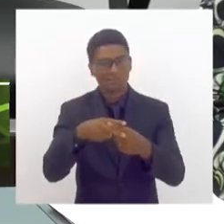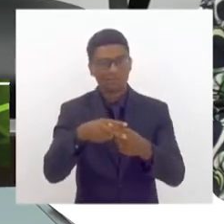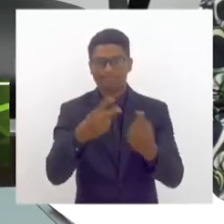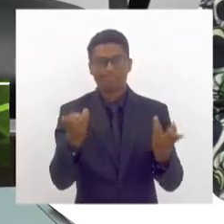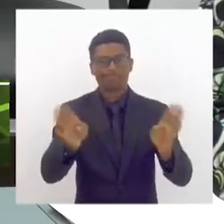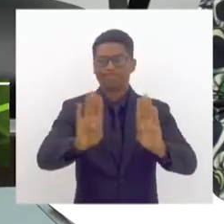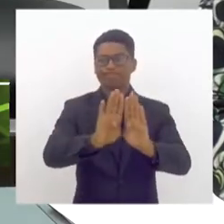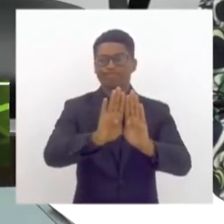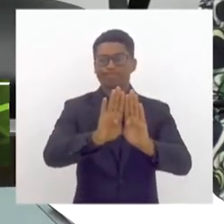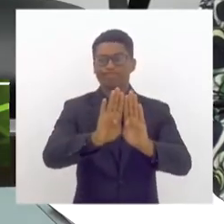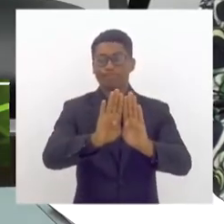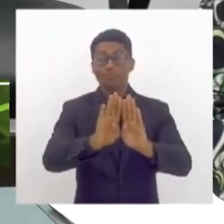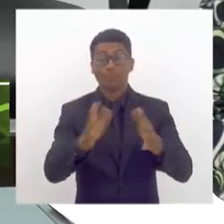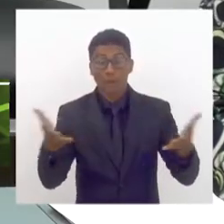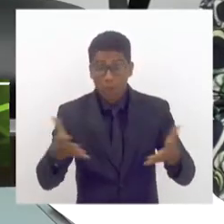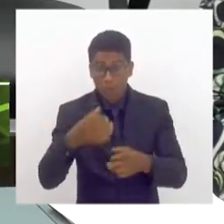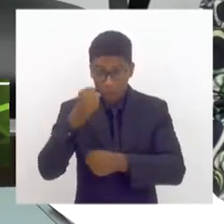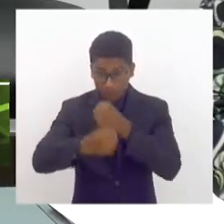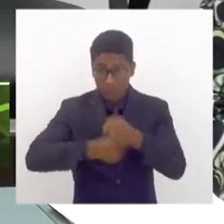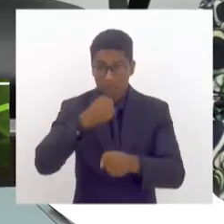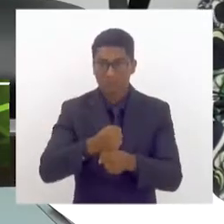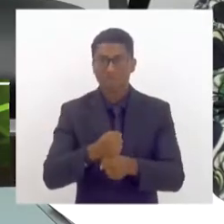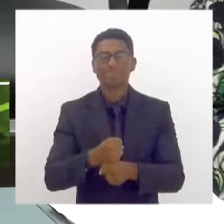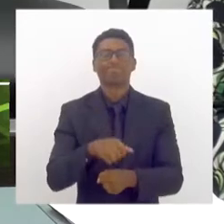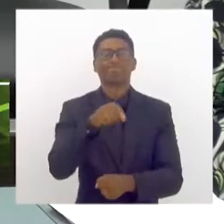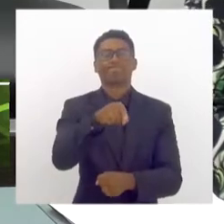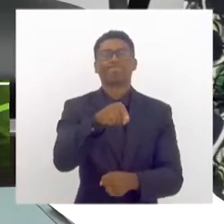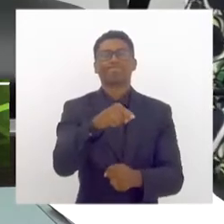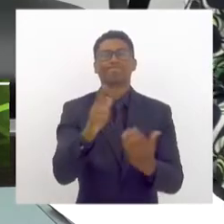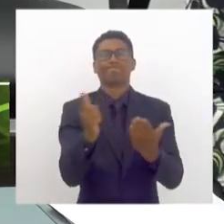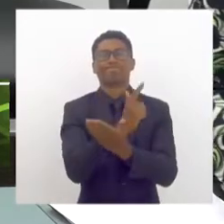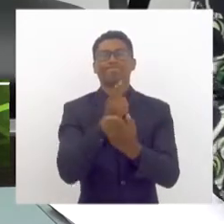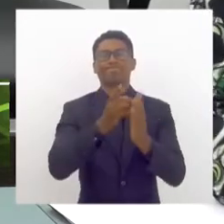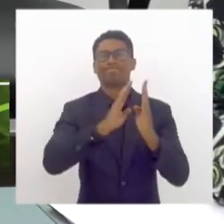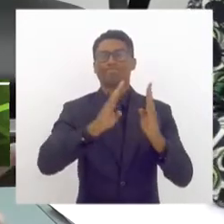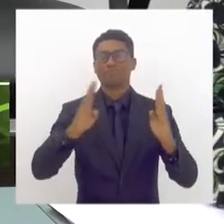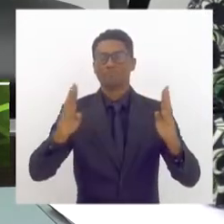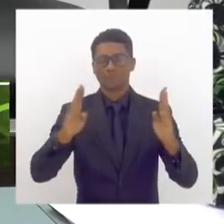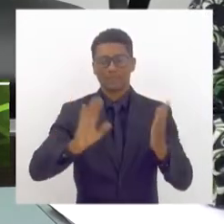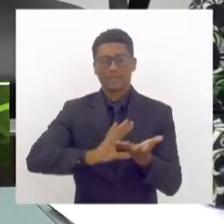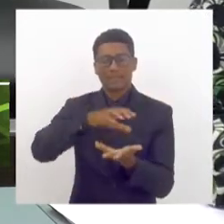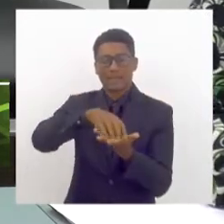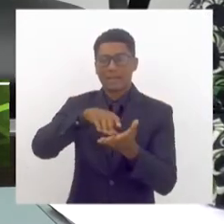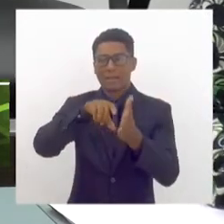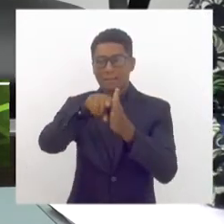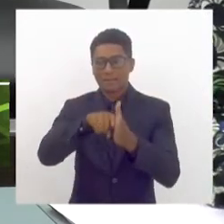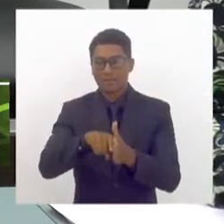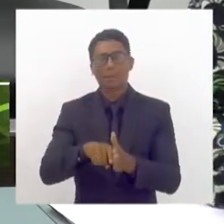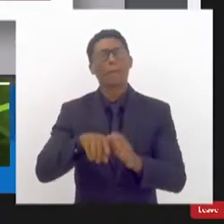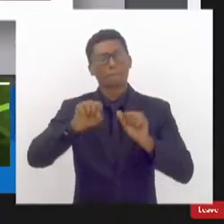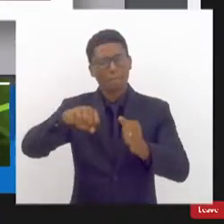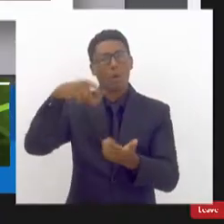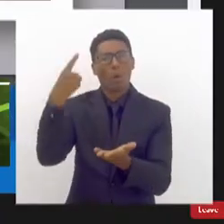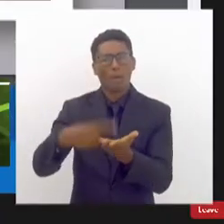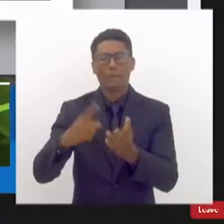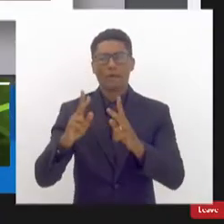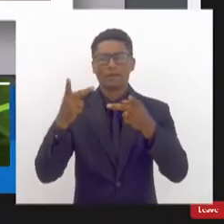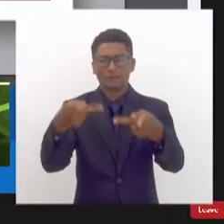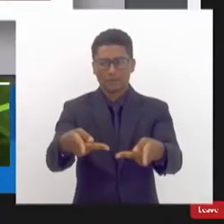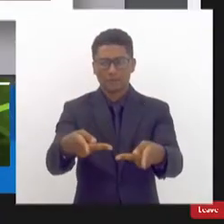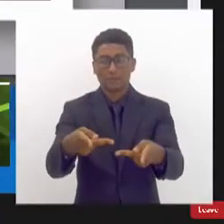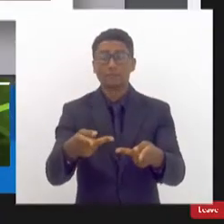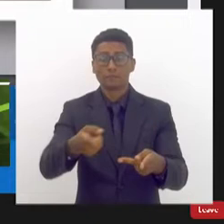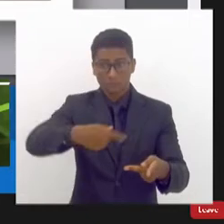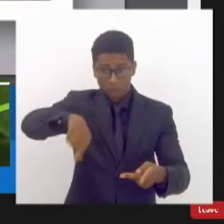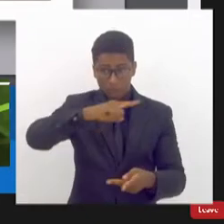orgulho de, esse ano, termos um centro de pesquisa, onde se pode agendar as visitas. Uma das metas para 2023 é um